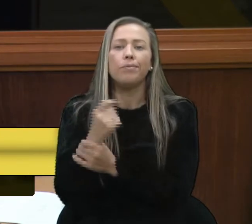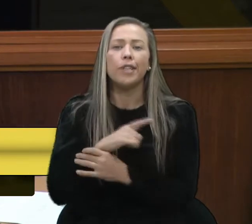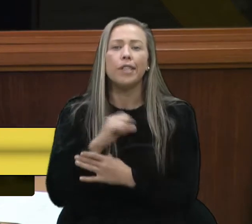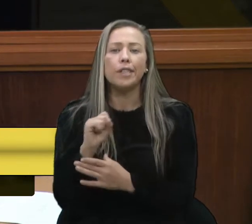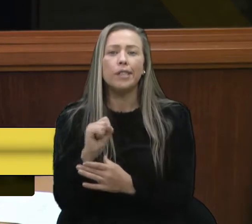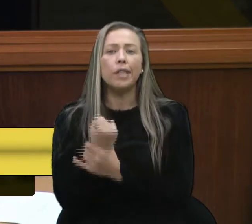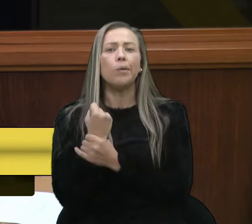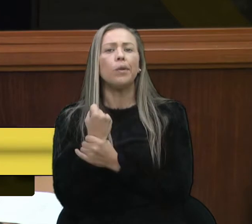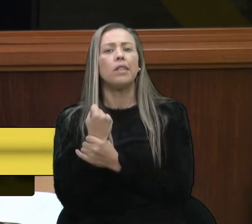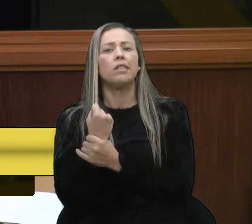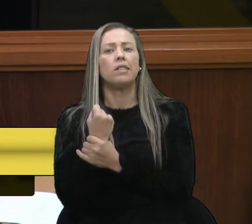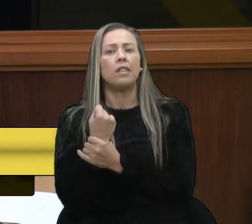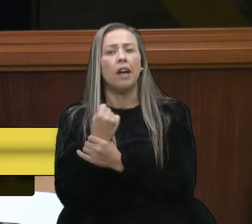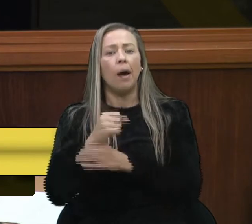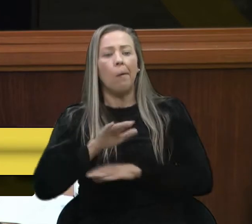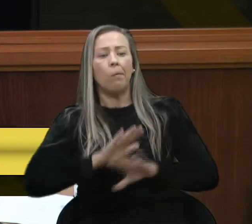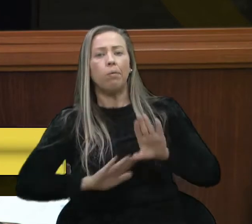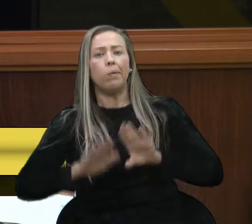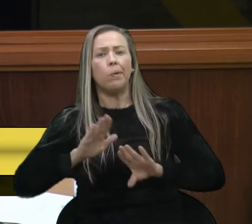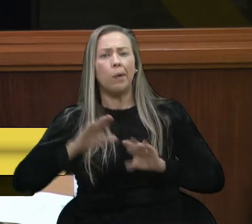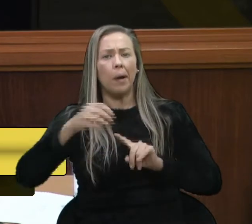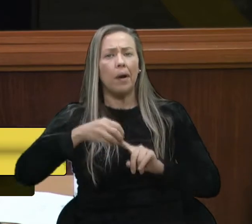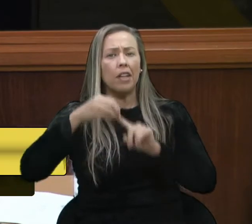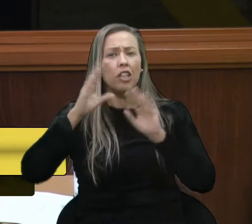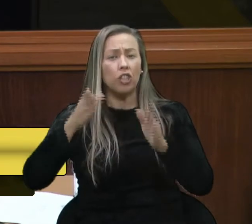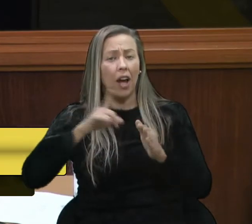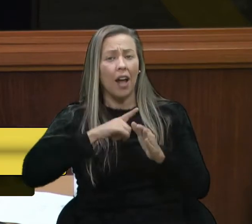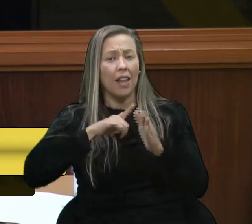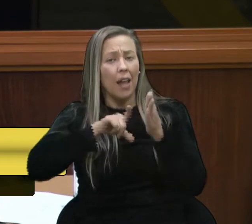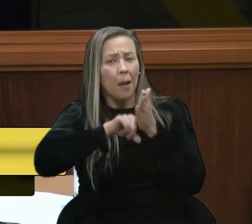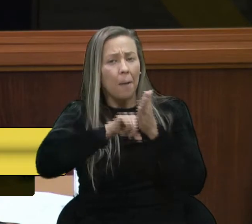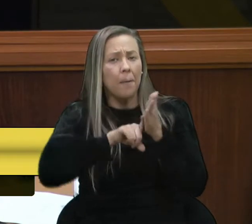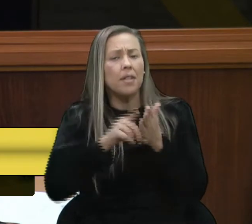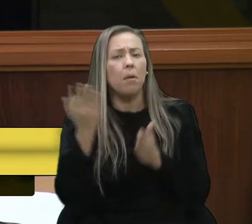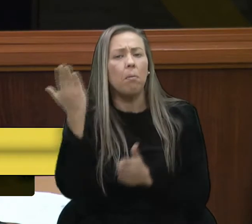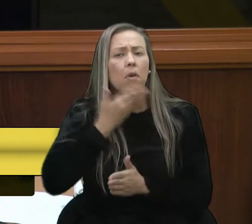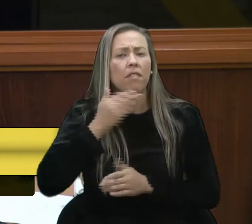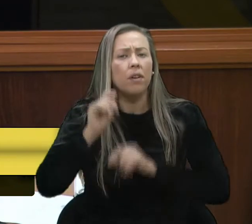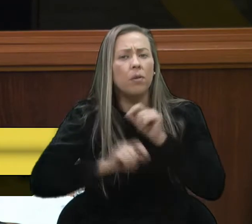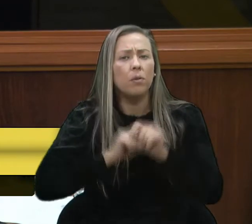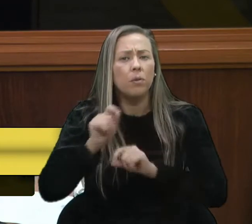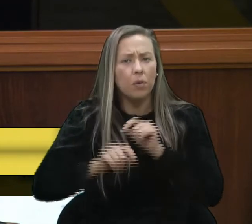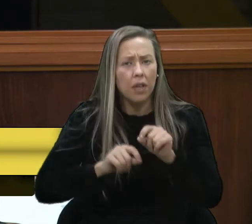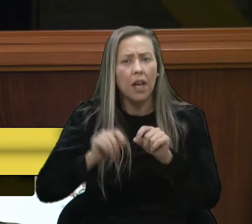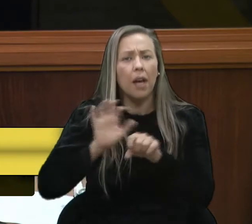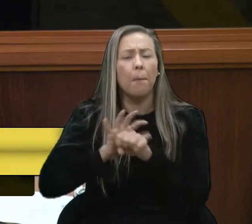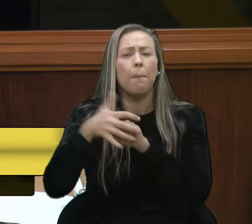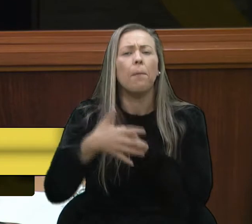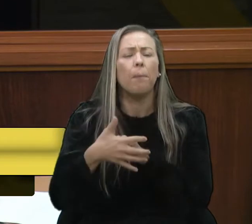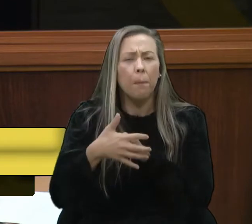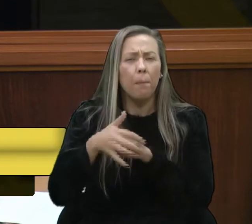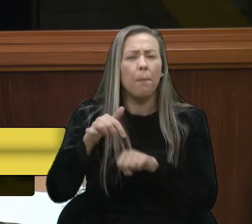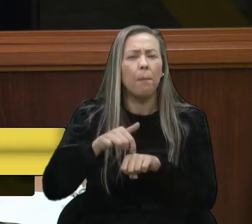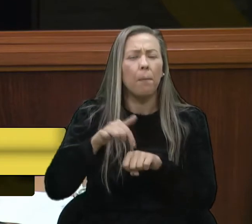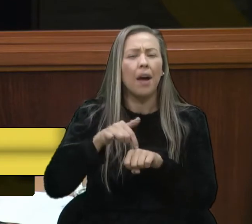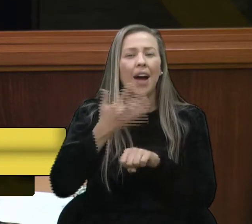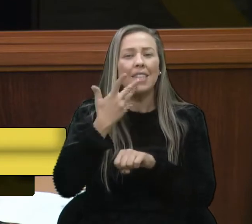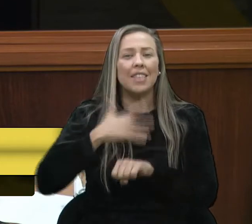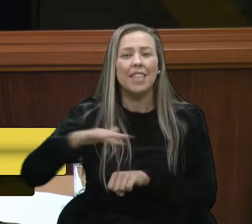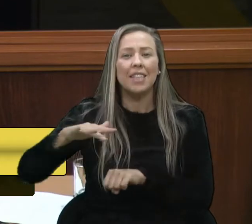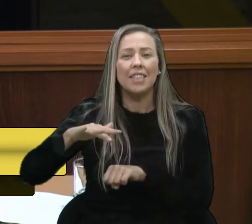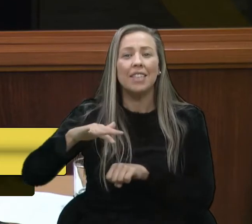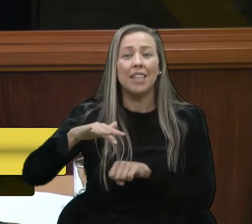E agora, principalmente, tem já pesquisas que comprovam, com essa pandemia, né, as crianças estão